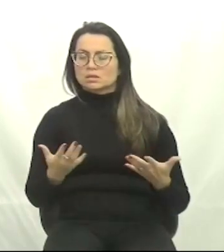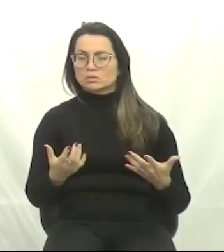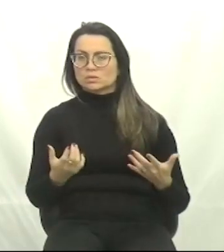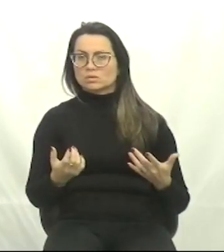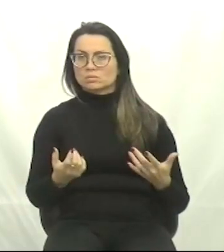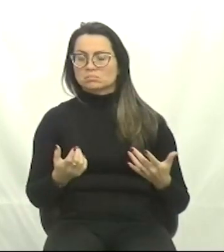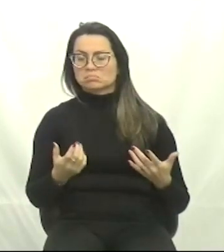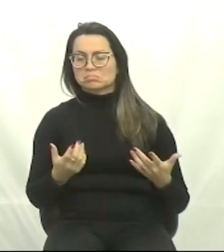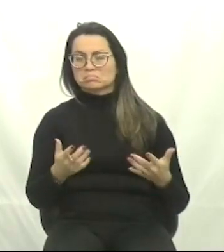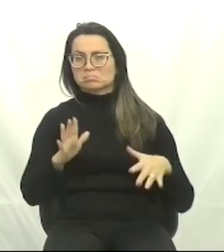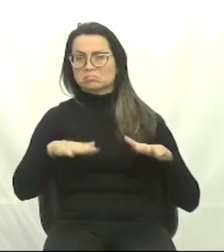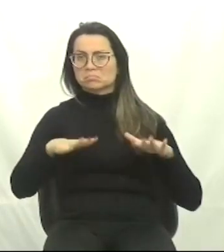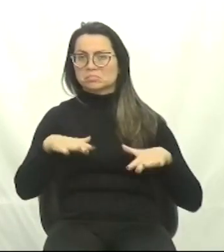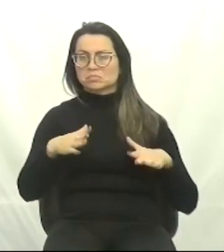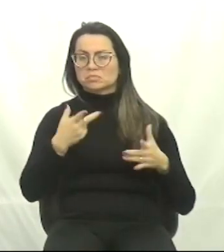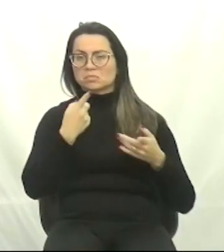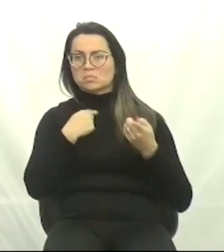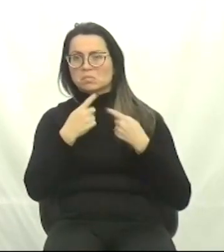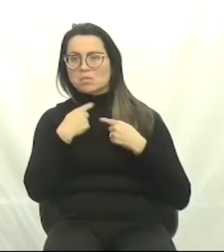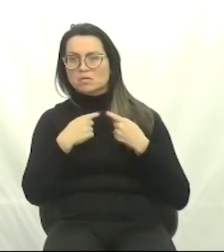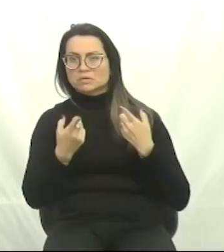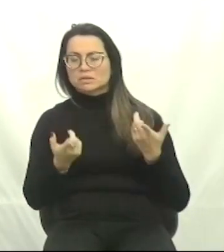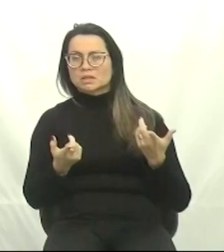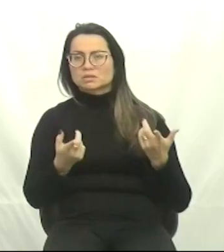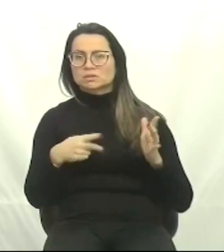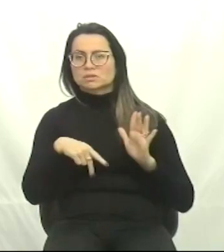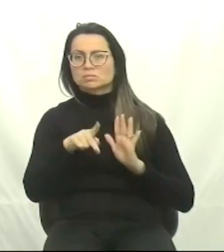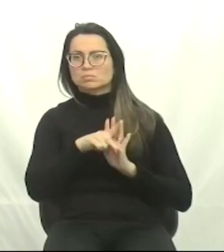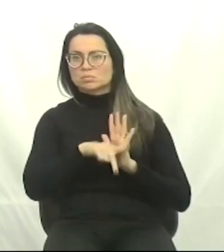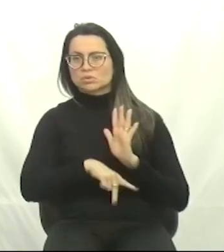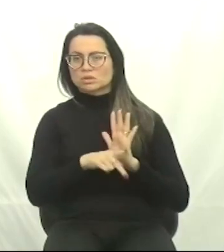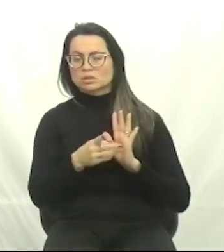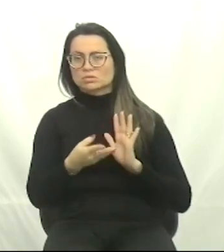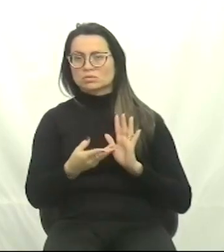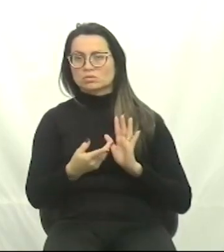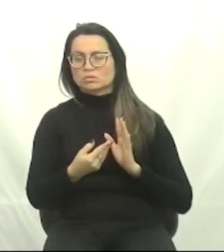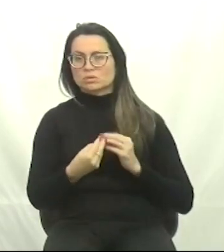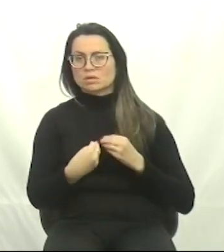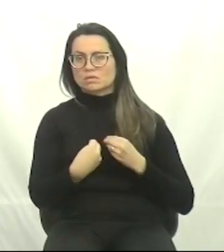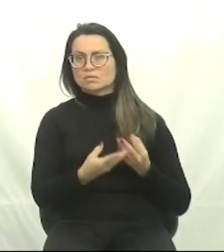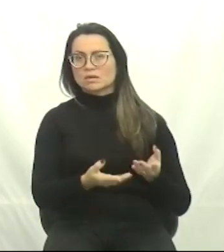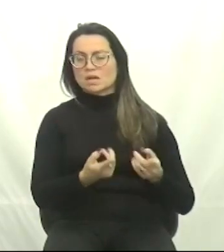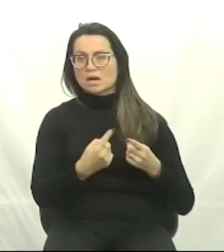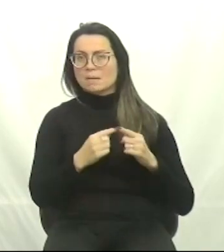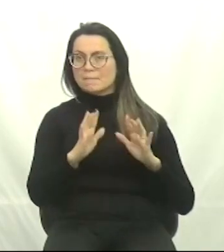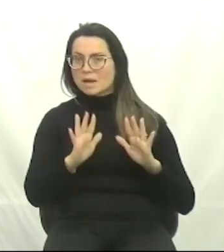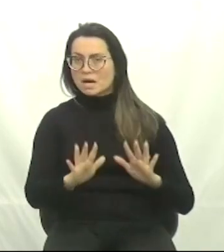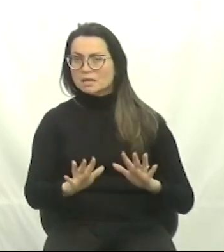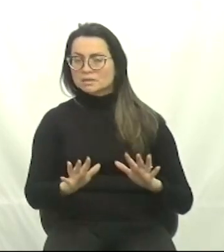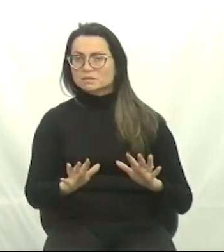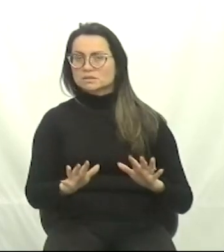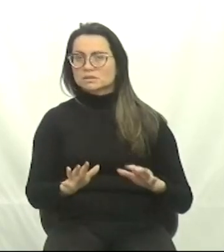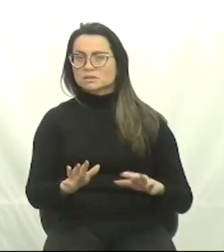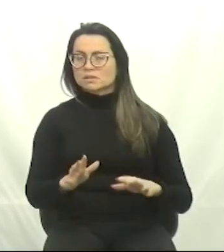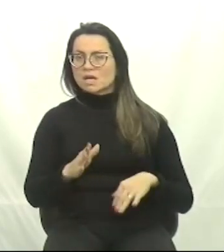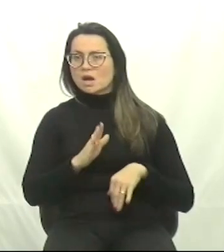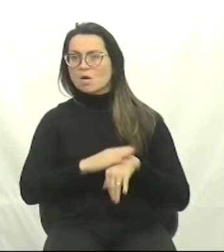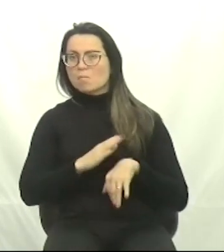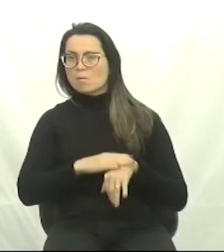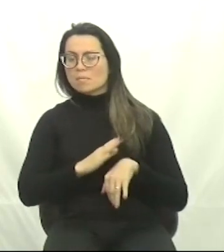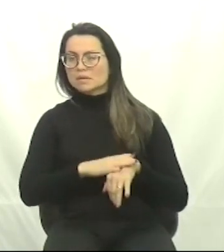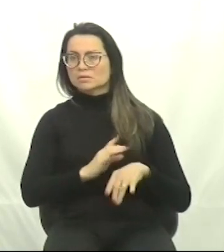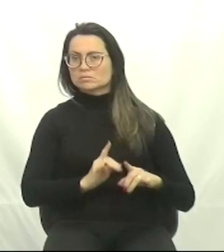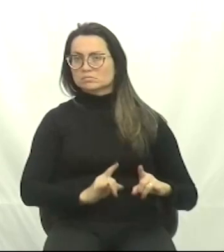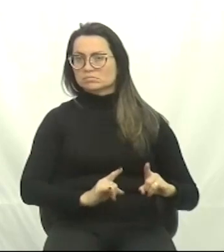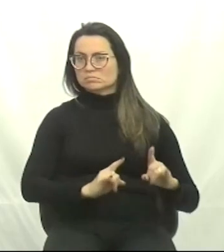até agora uma vontade, né, que vai indo mandar um projeto para cá, mas, de qualquer forma, eu acho que não é o momento para aquele espaço ter